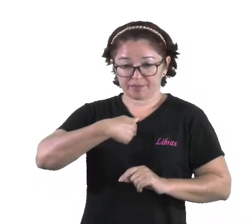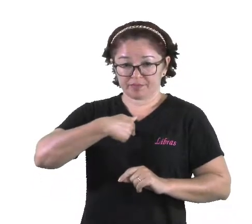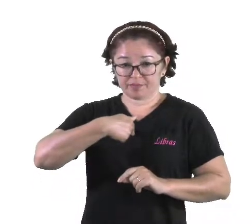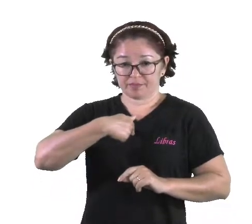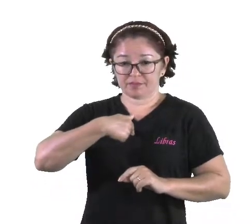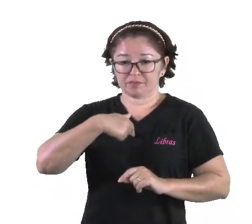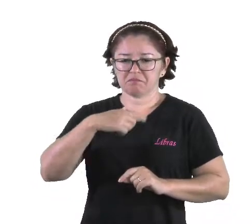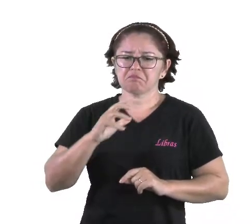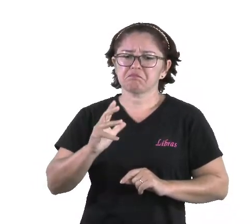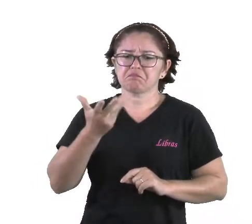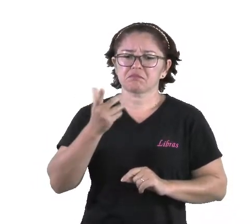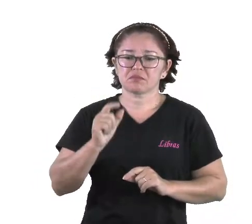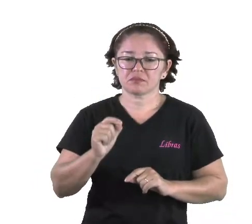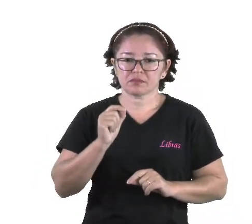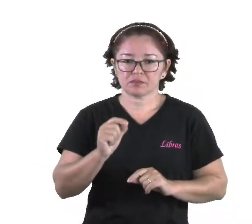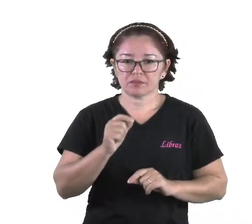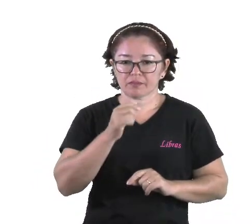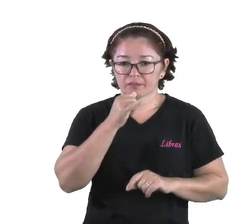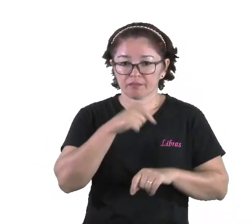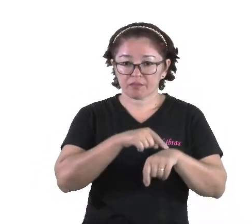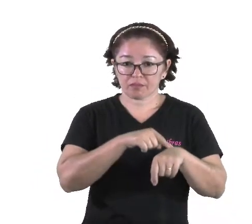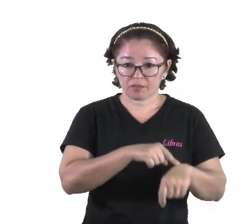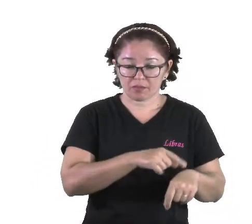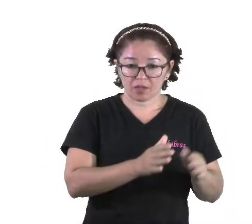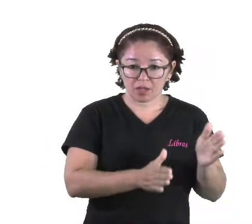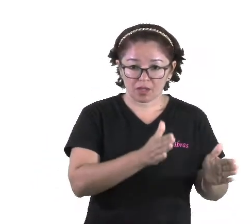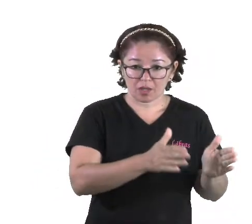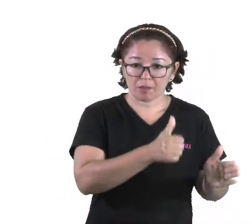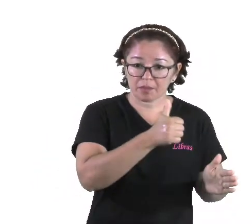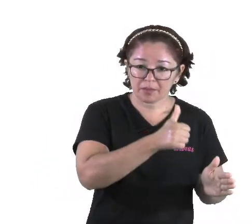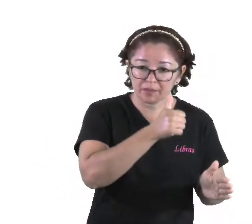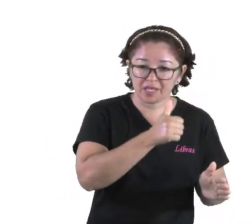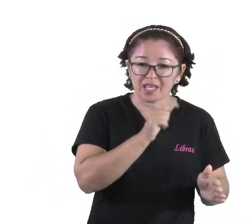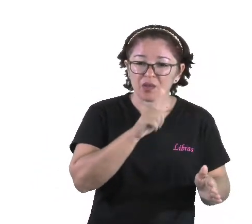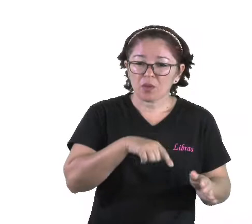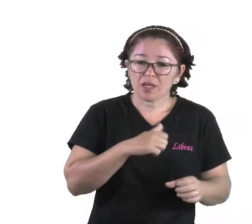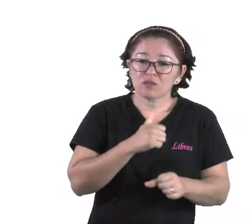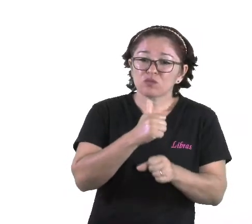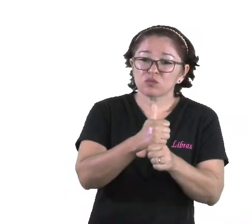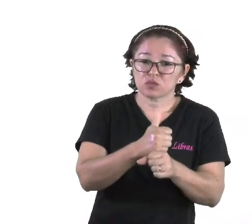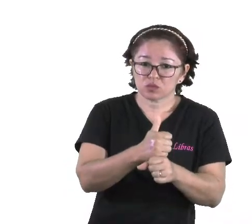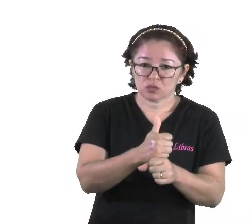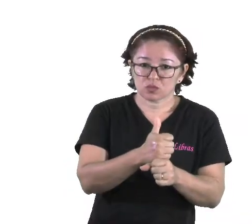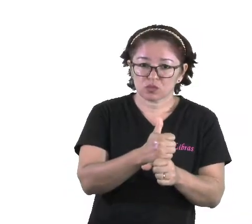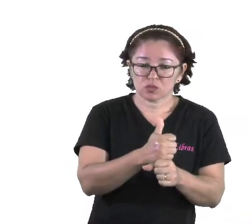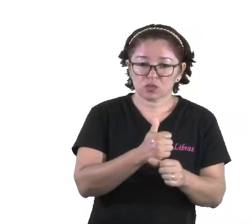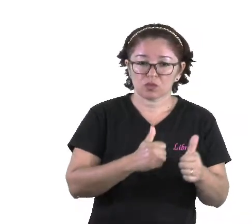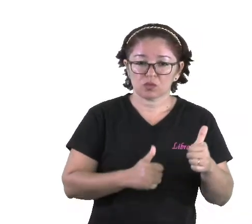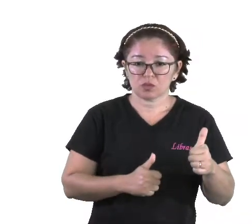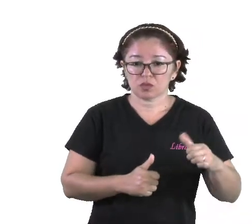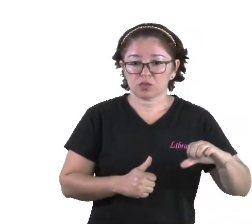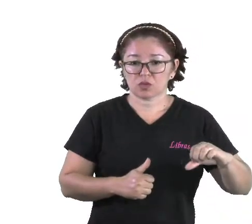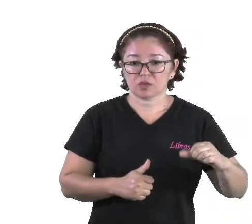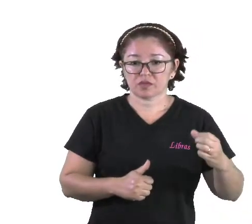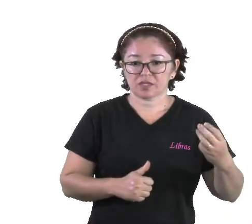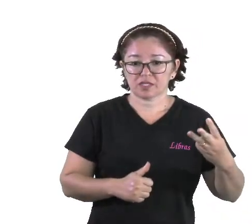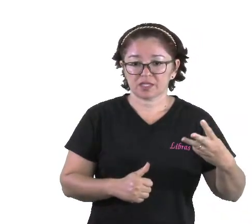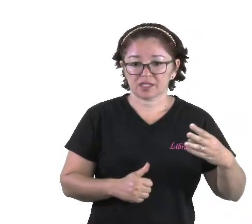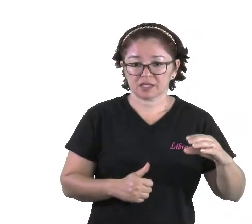governo de Vargas é chamado de governo provisório. Ele vai iniciar em 1930 e vai